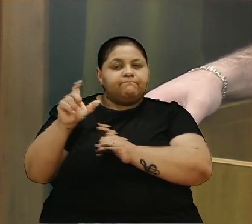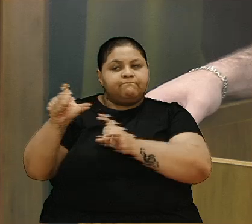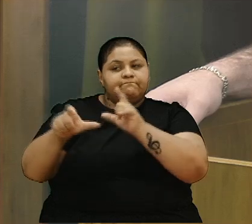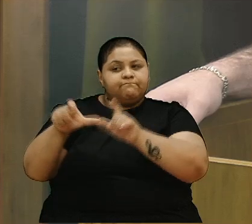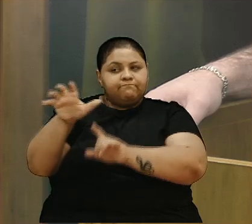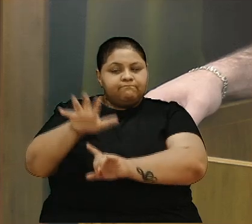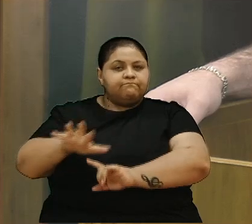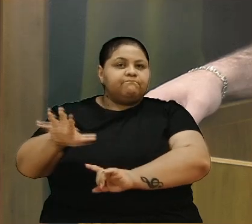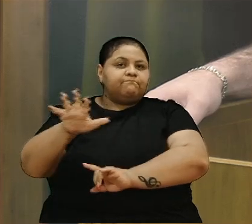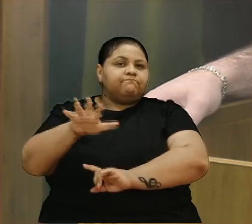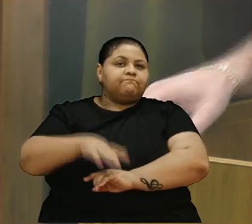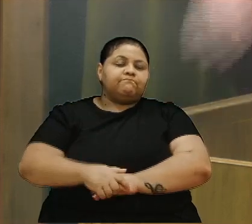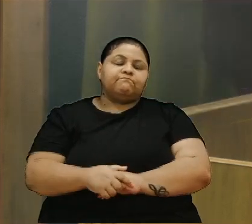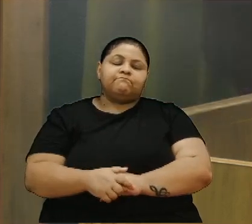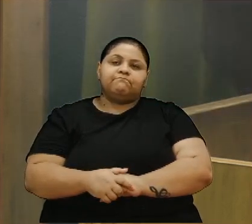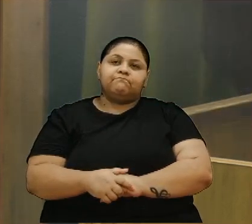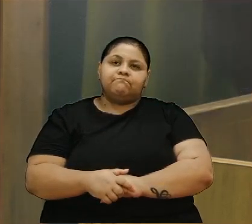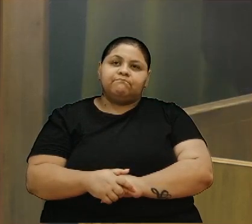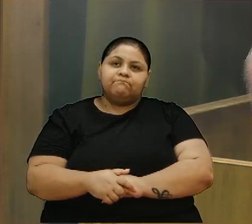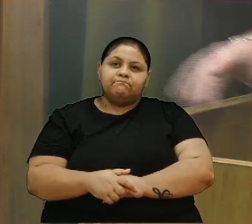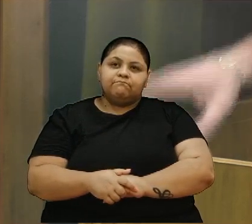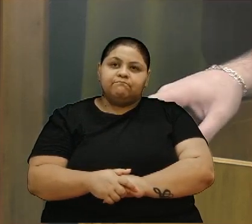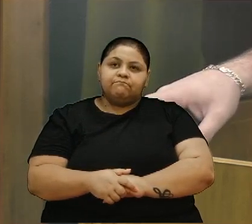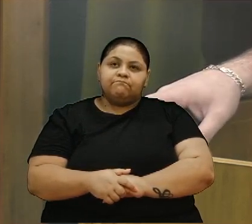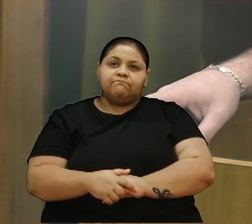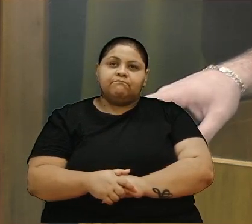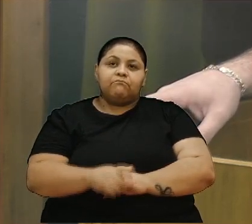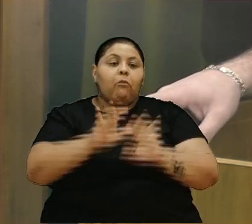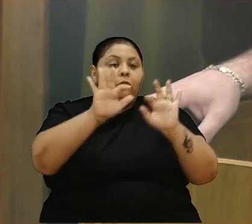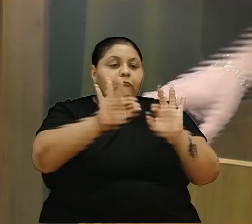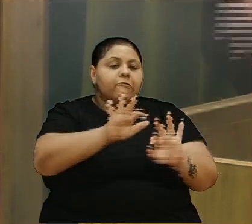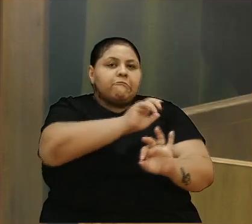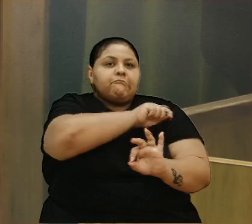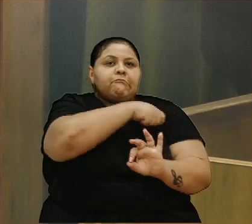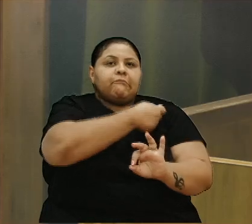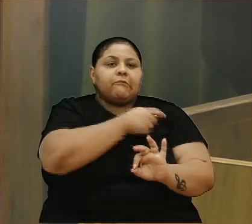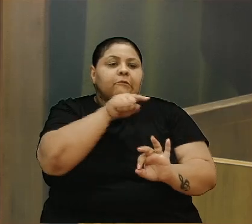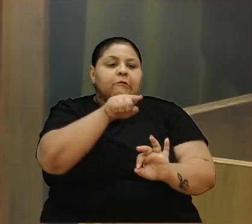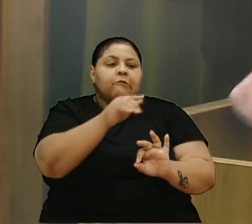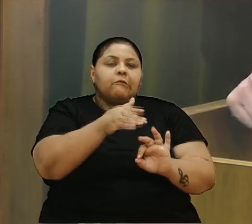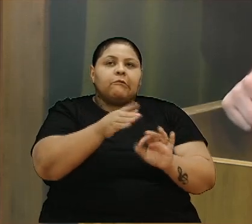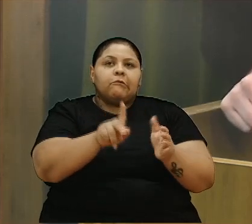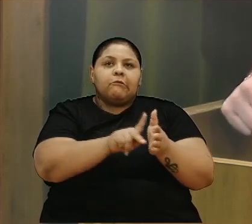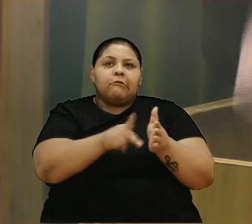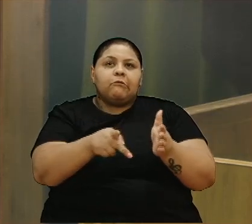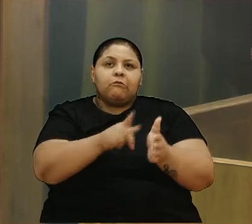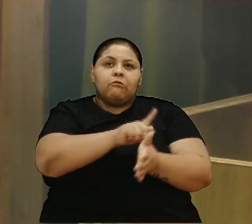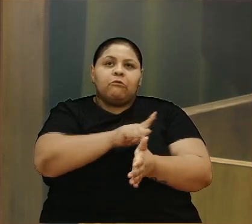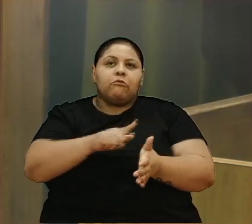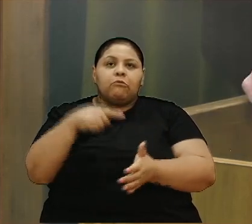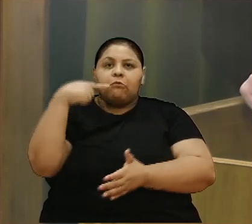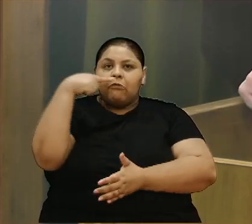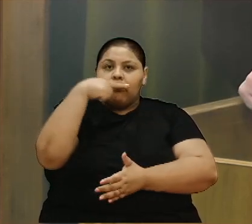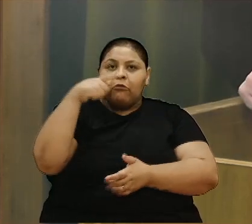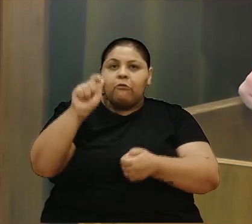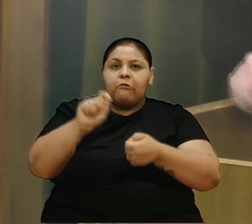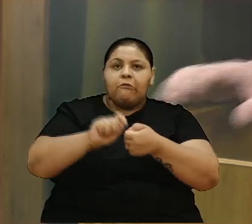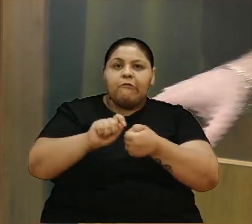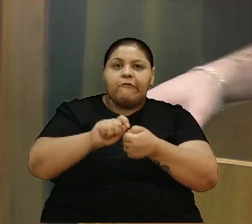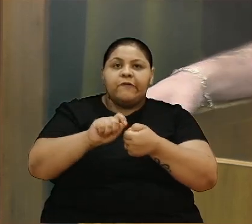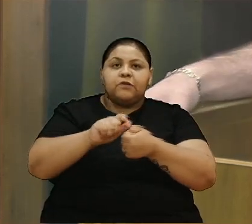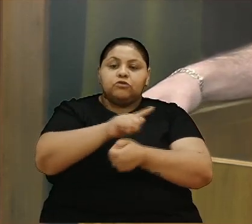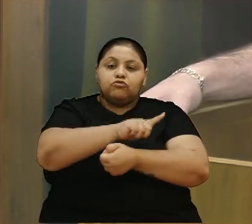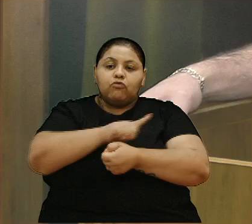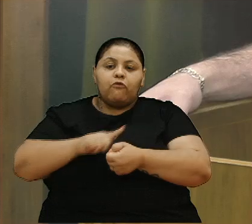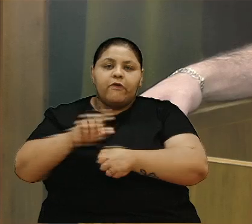da área, né? Com austeridade fiscal. Isso o próprio ex-governador Sartori fez no governo do